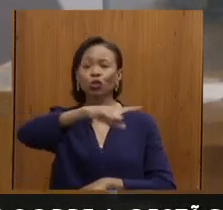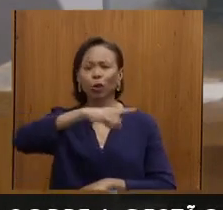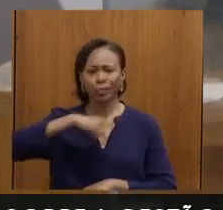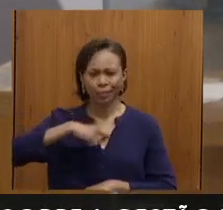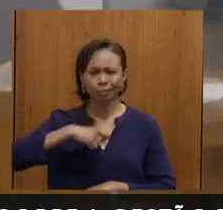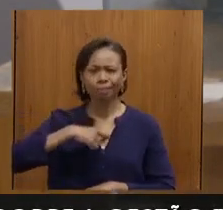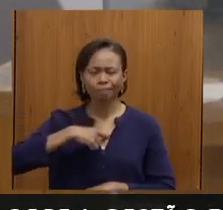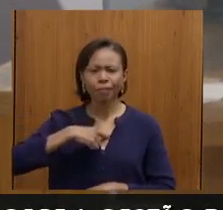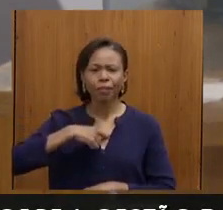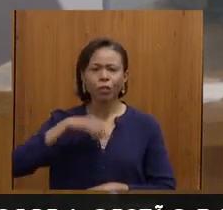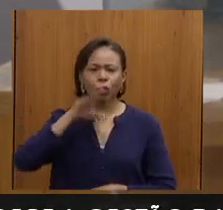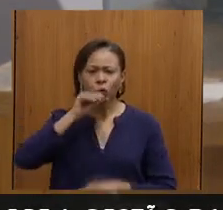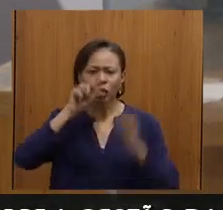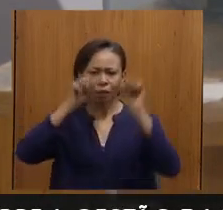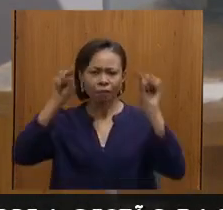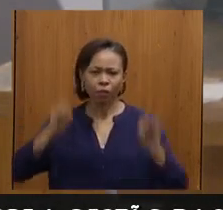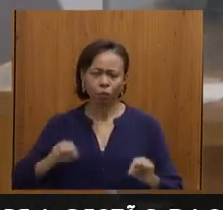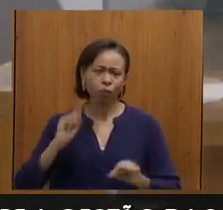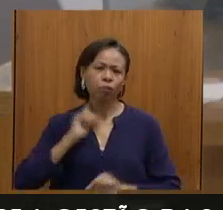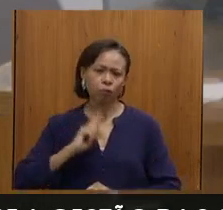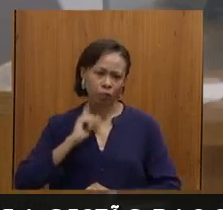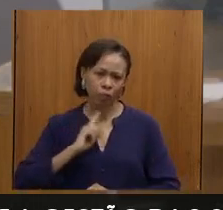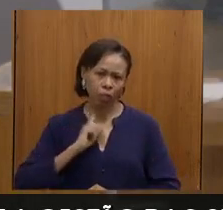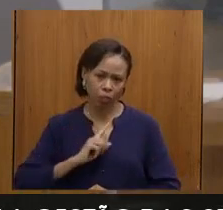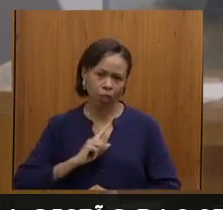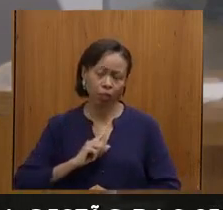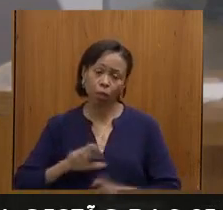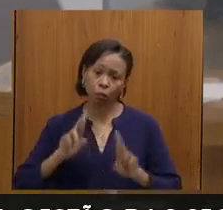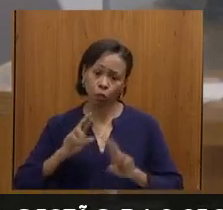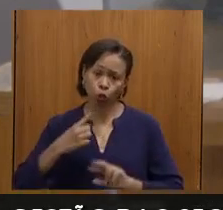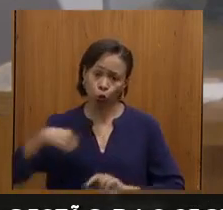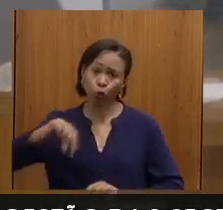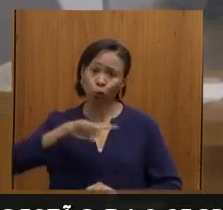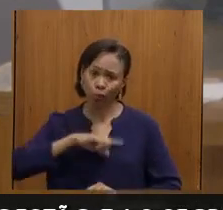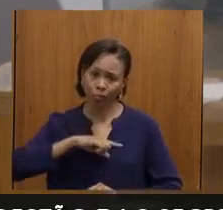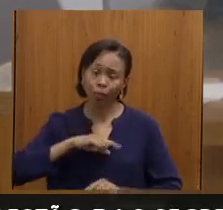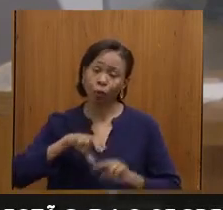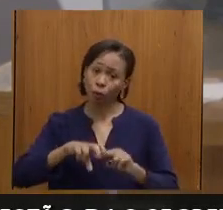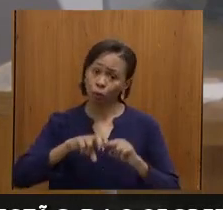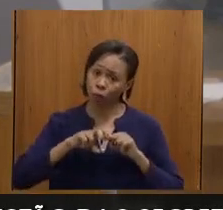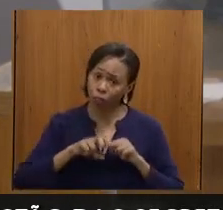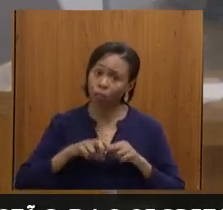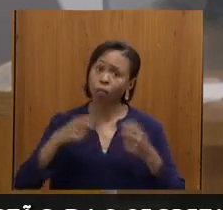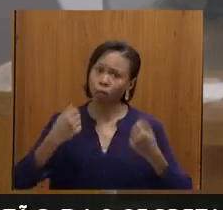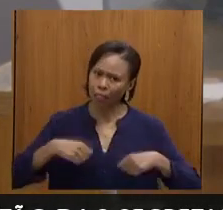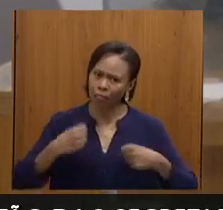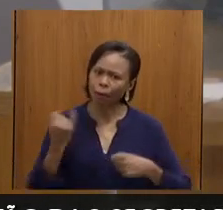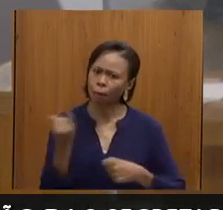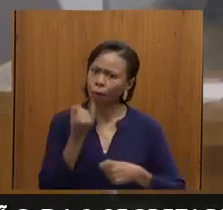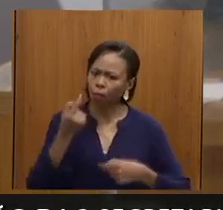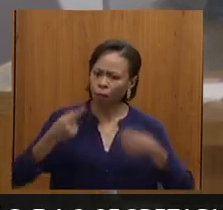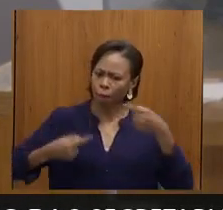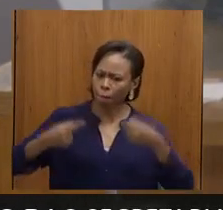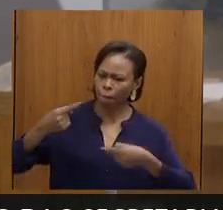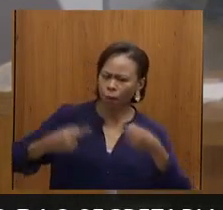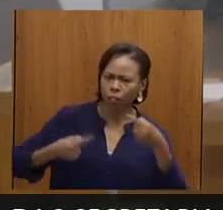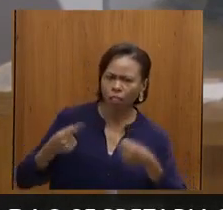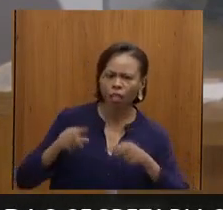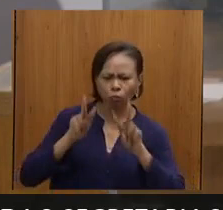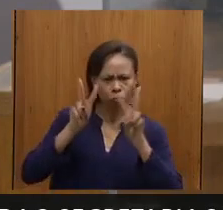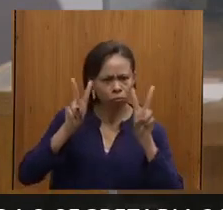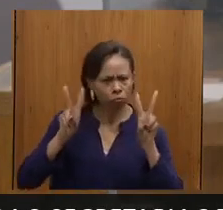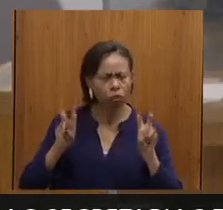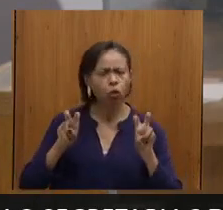servidores públicos do Estado de Minas Gerais, e que, portanto, deveríamos discutir, que eu achava que mais